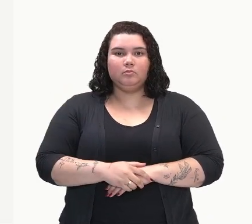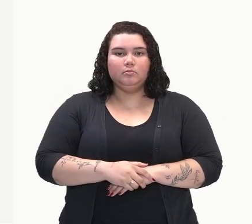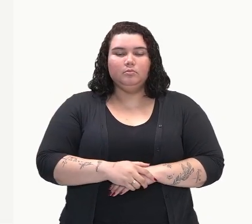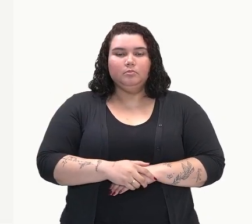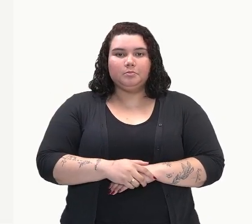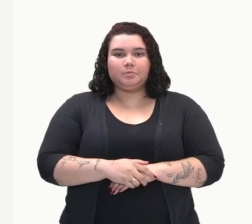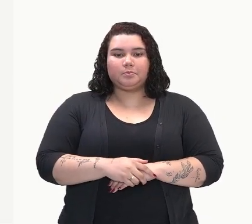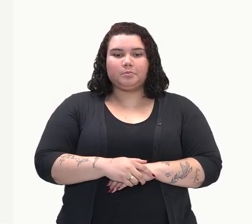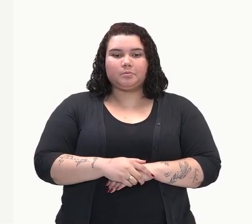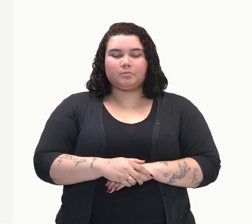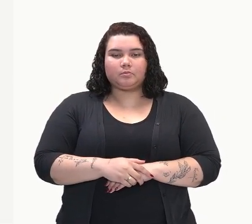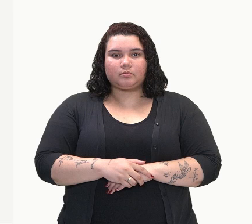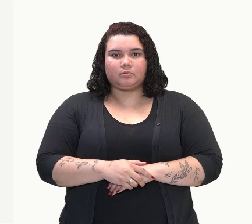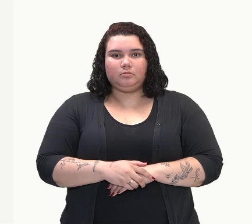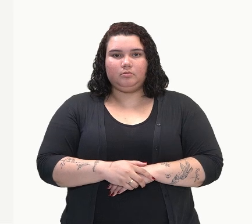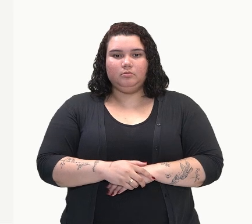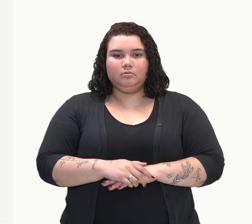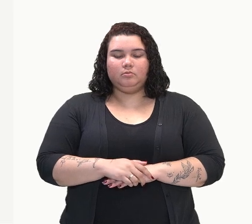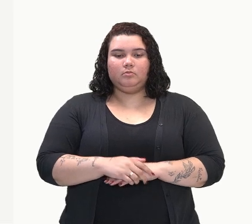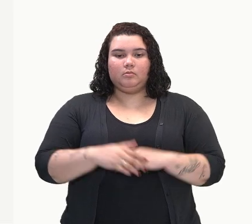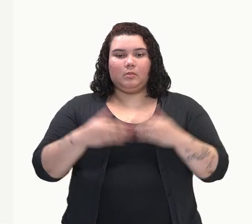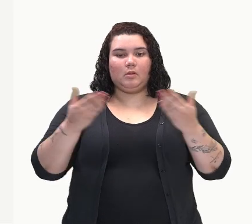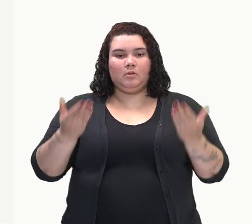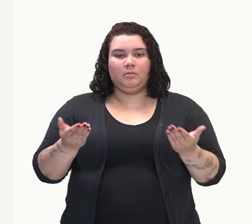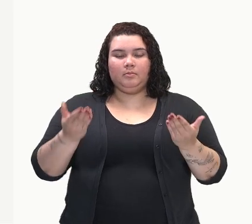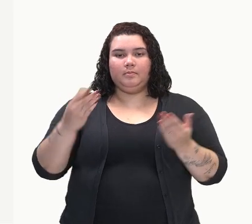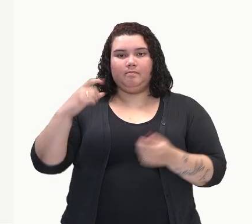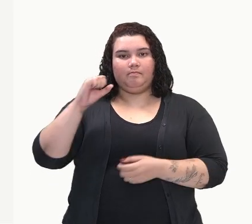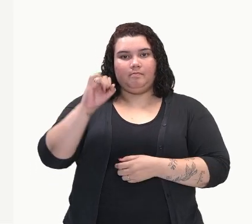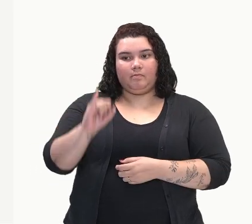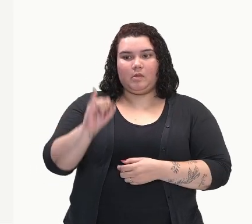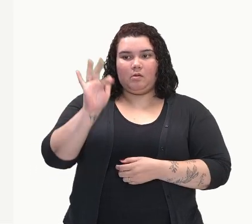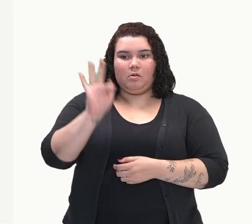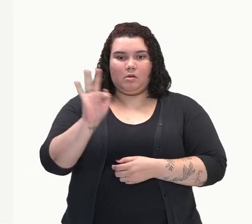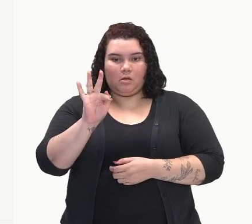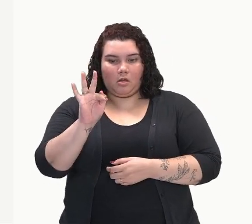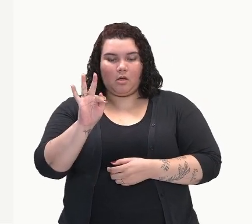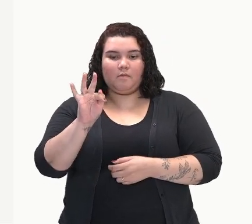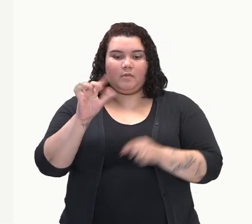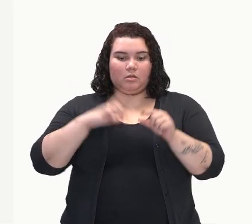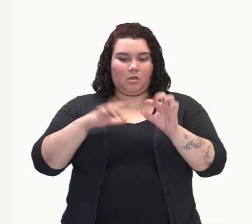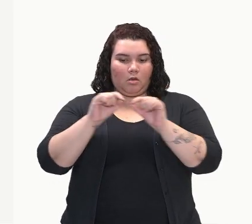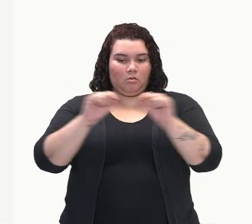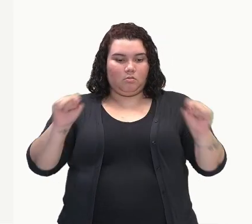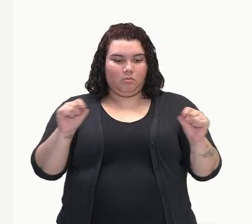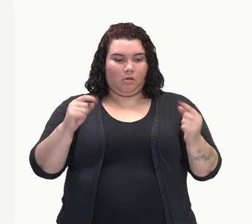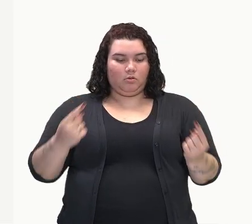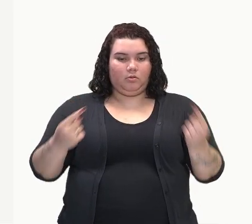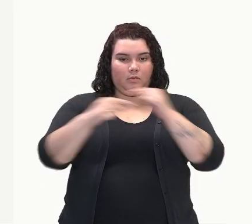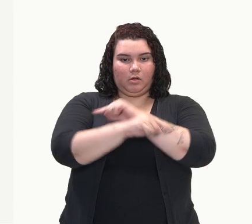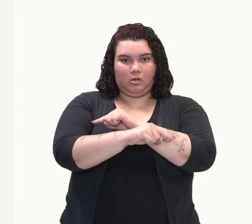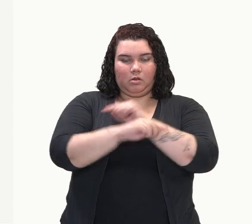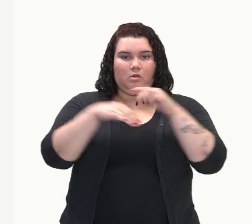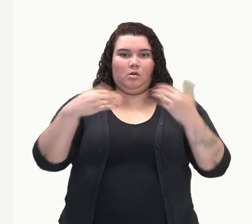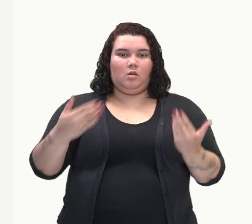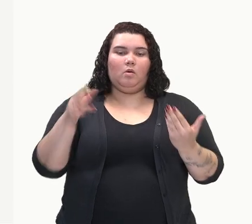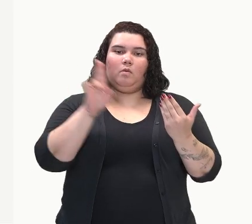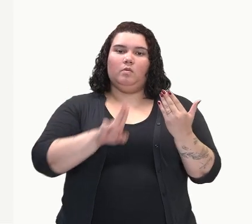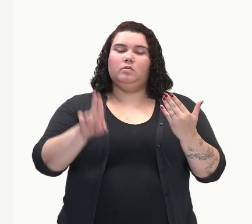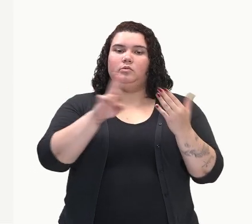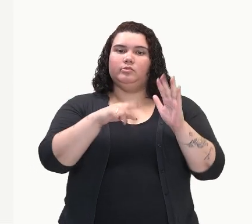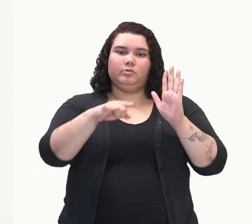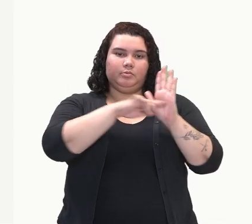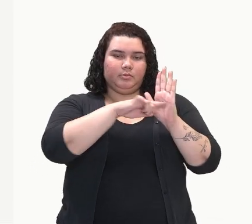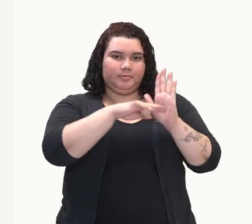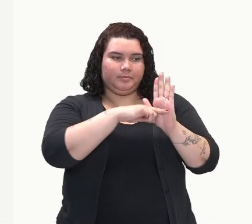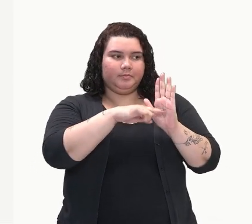você. Tá bom? Então, se as forças tiverem mesma direção em sentidos opostos, para encontrar a força resultante, para encontrar o módulo,